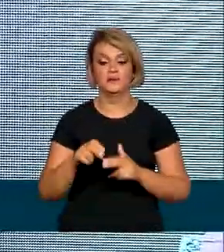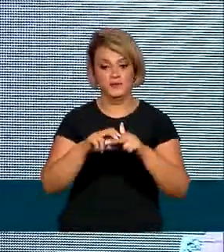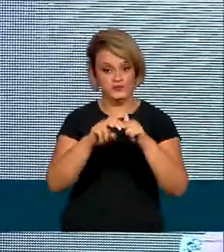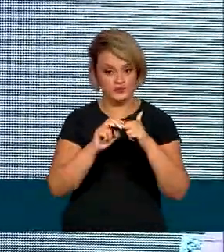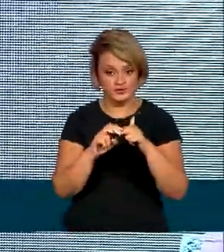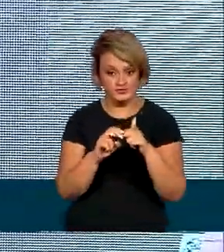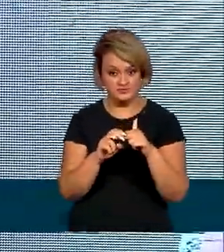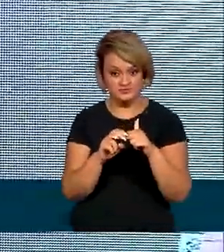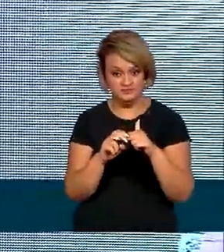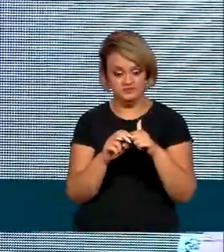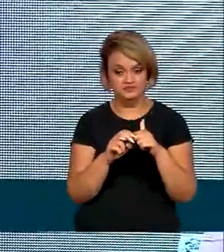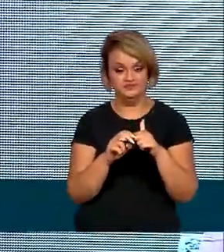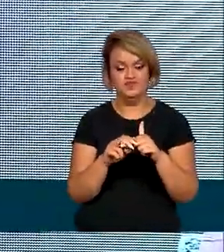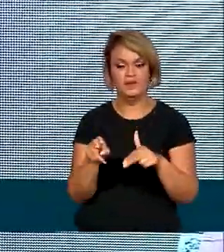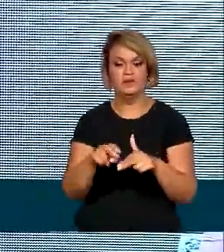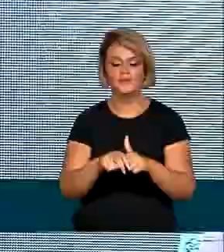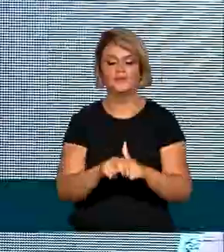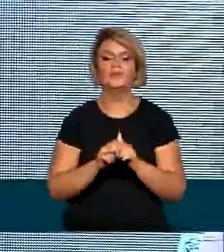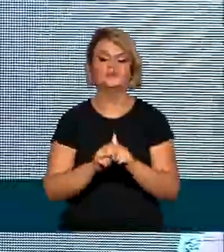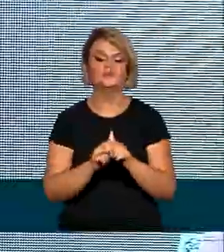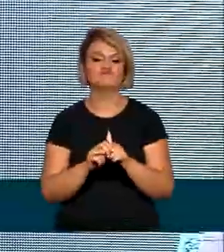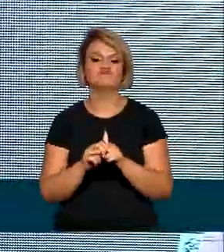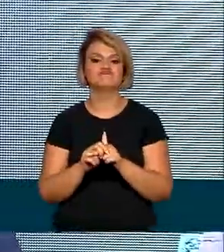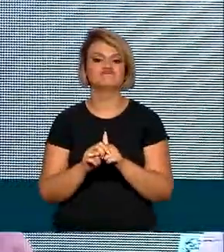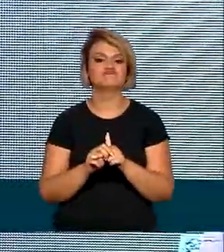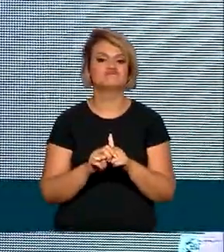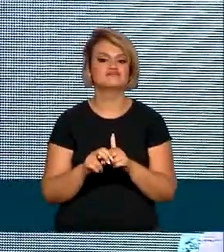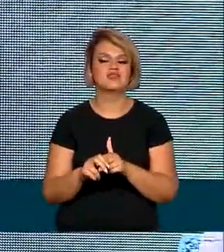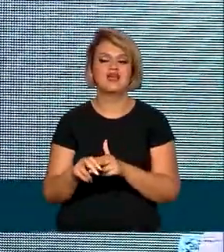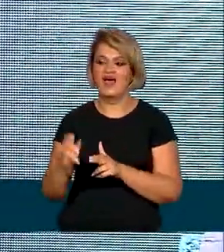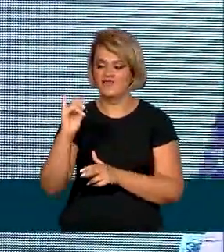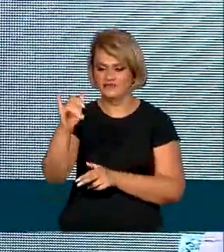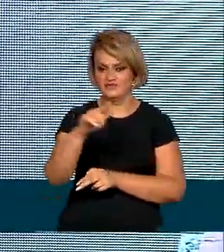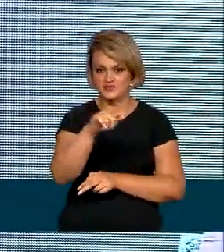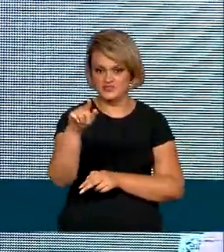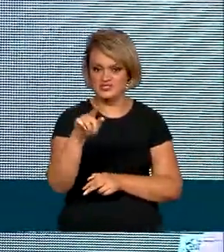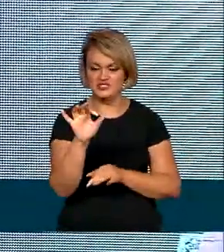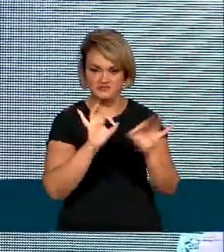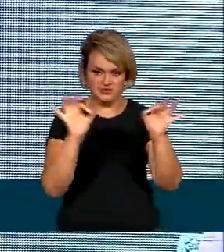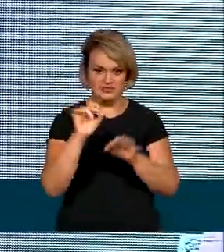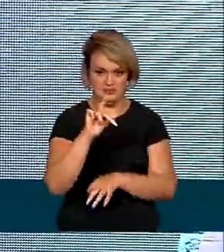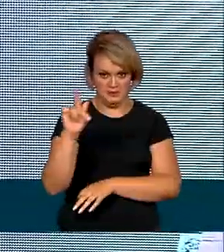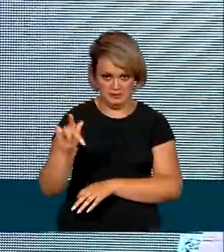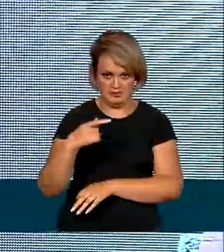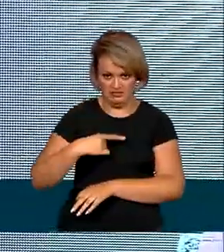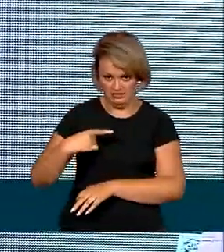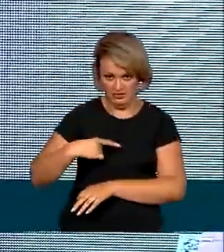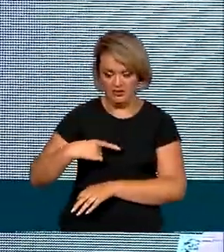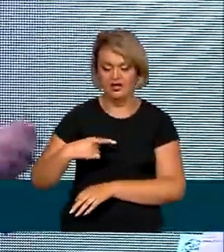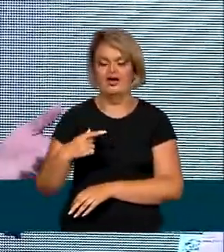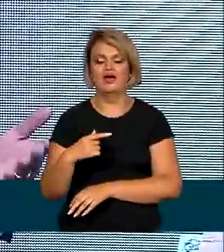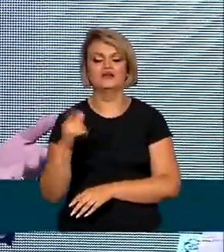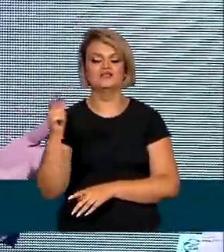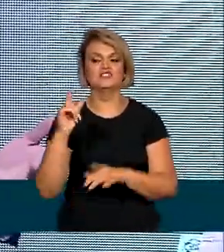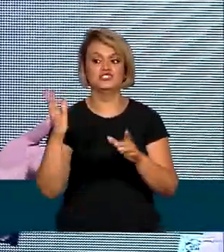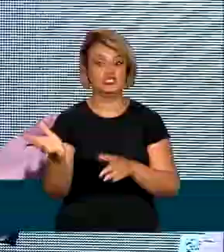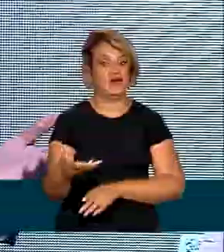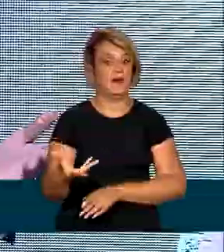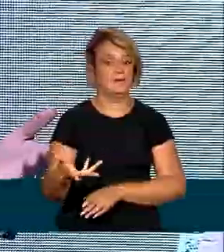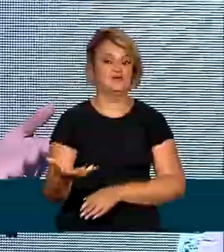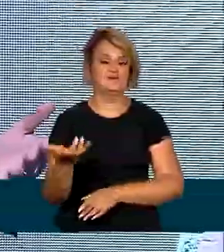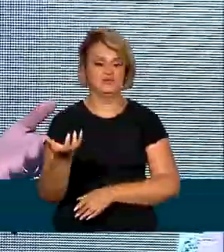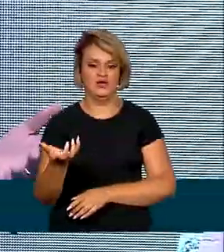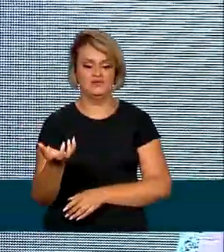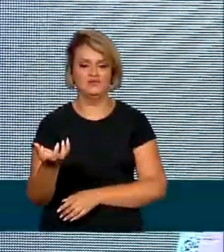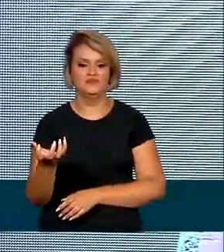portanto quero deixar o convite já que nós vamos fazer ppps e queremos celeridade